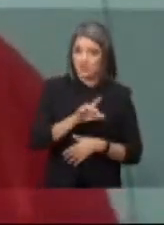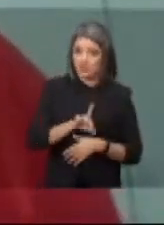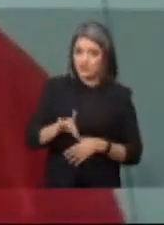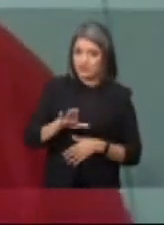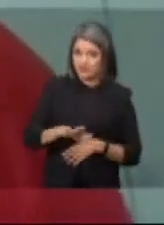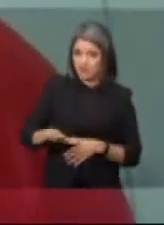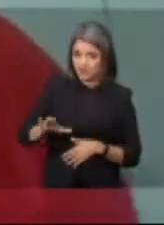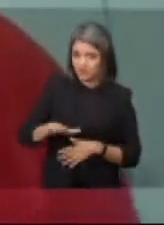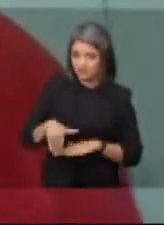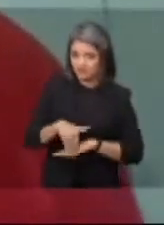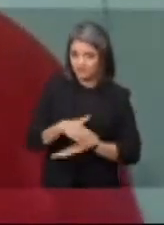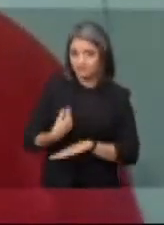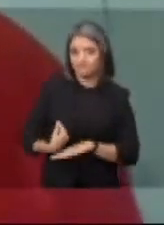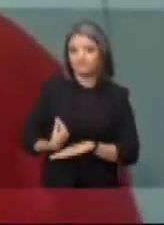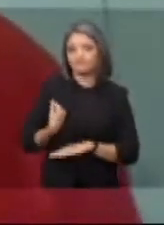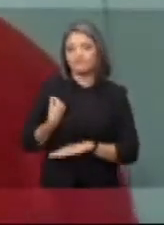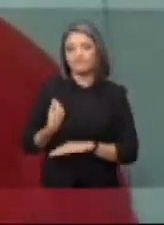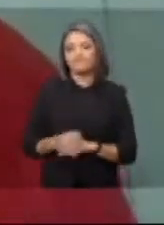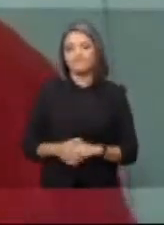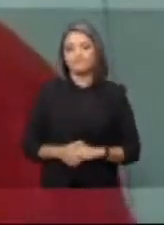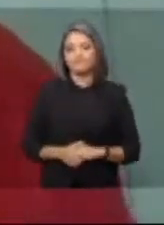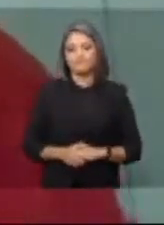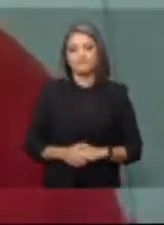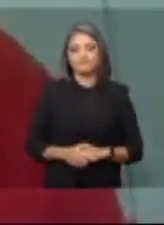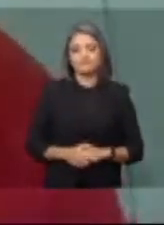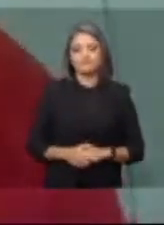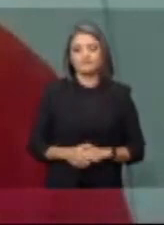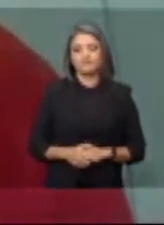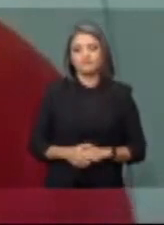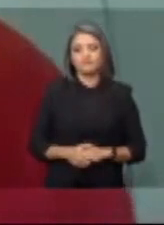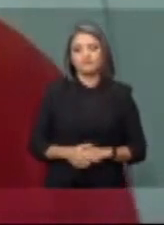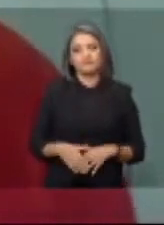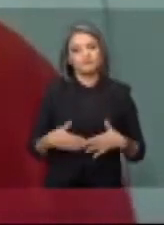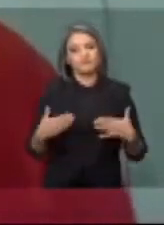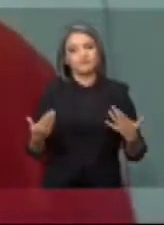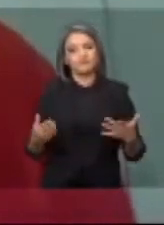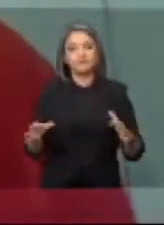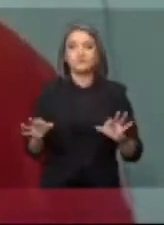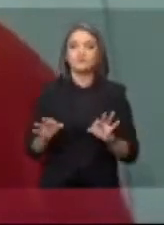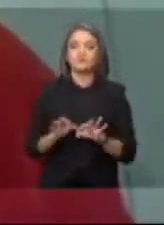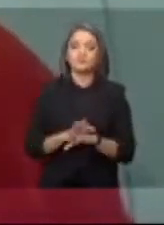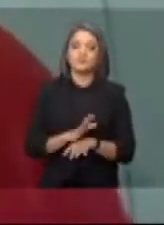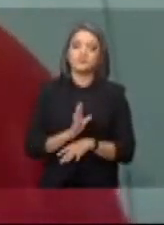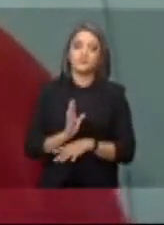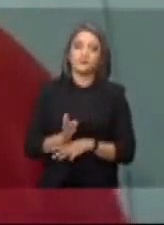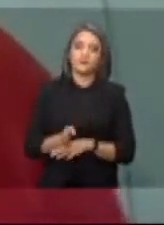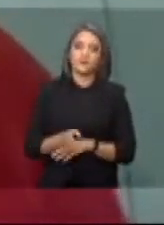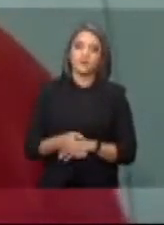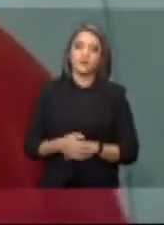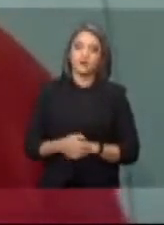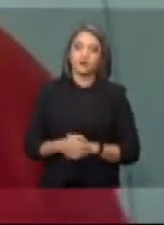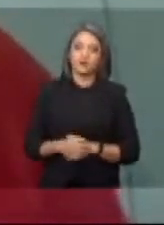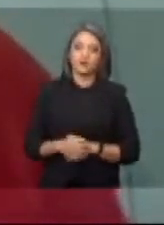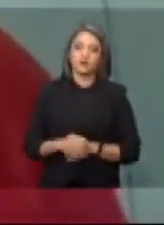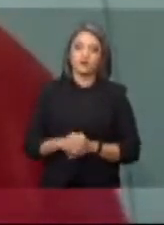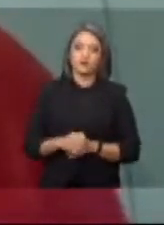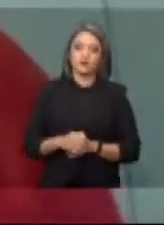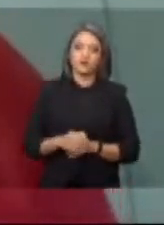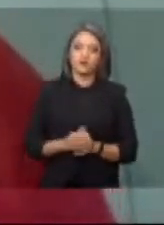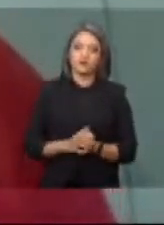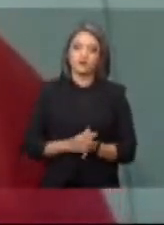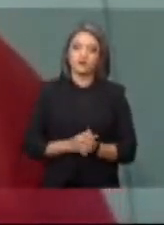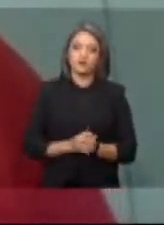rua. E, encerrando, eu